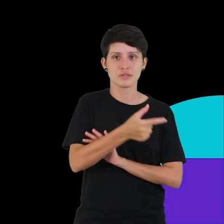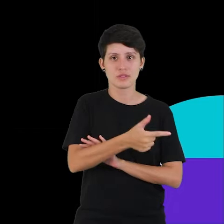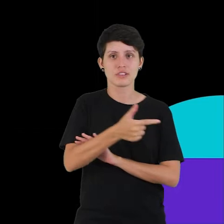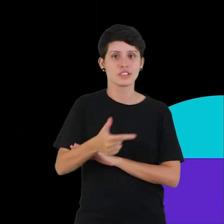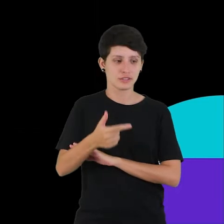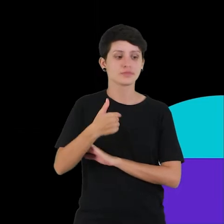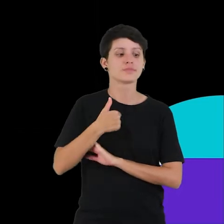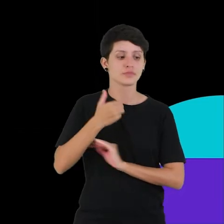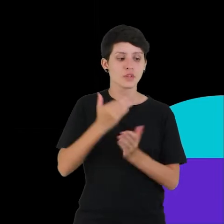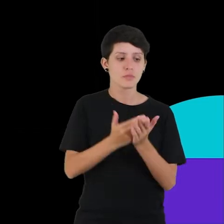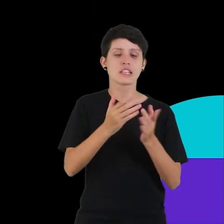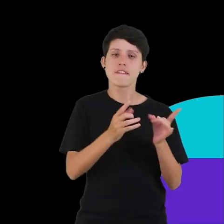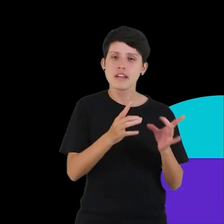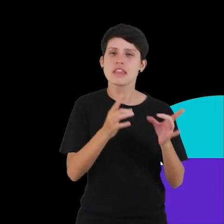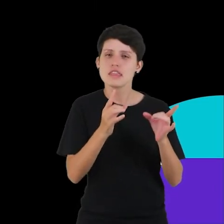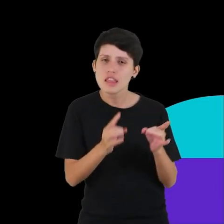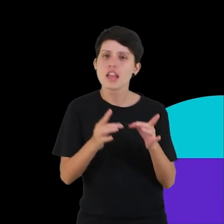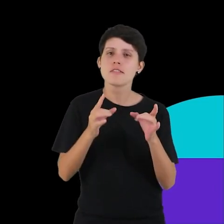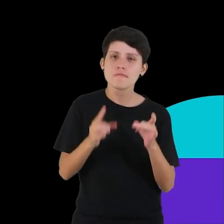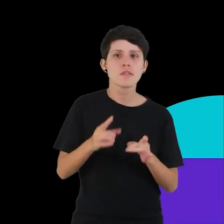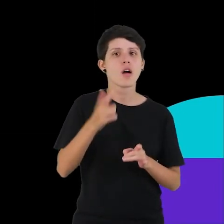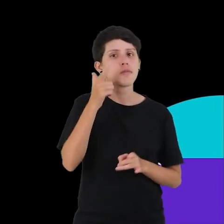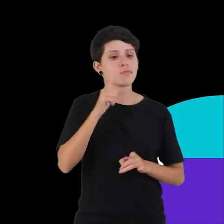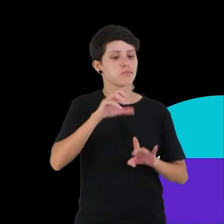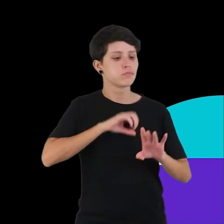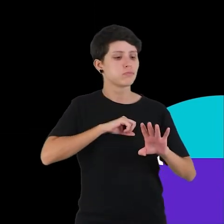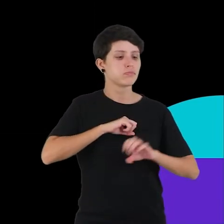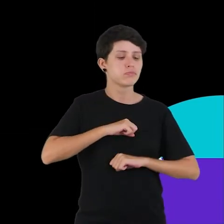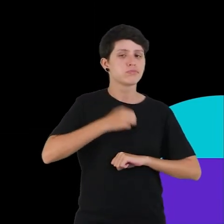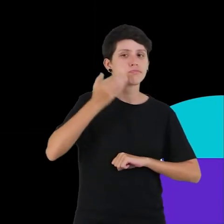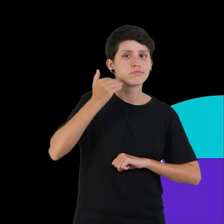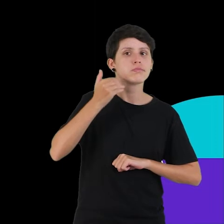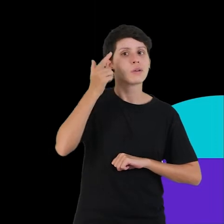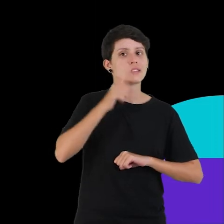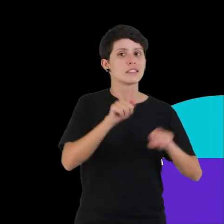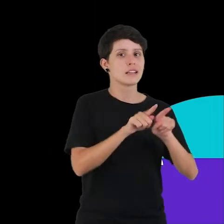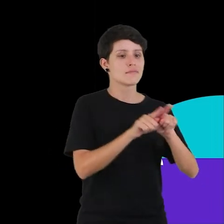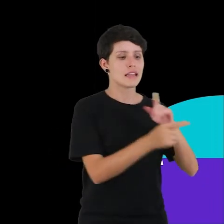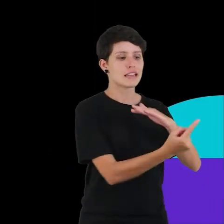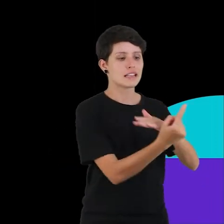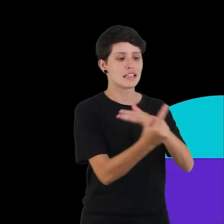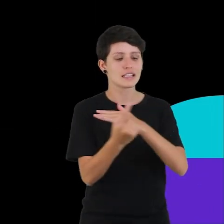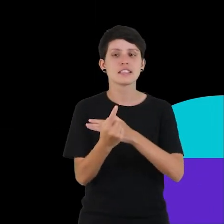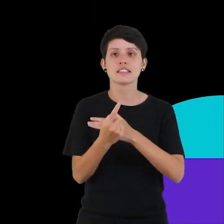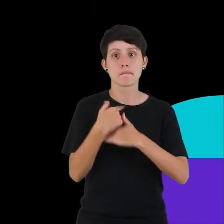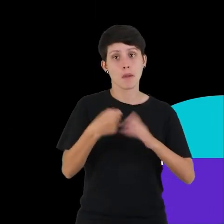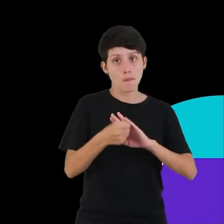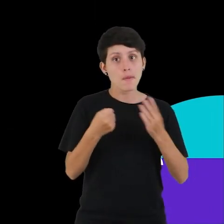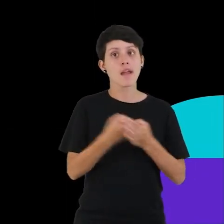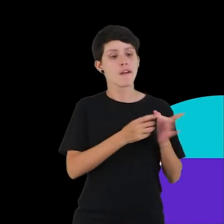e foi uma coisa que deu certo. Como que você acha que você virou a revendedora em 2012? Bom, eu comecei